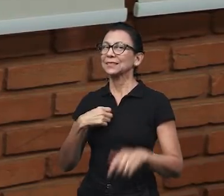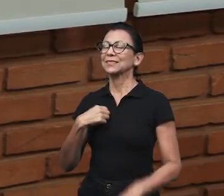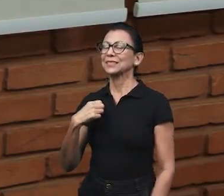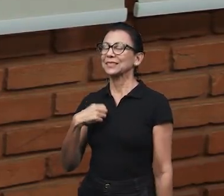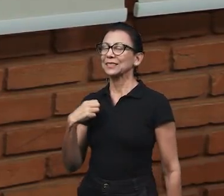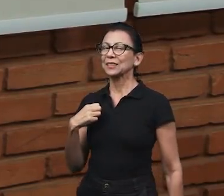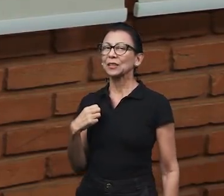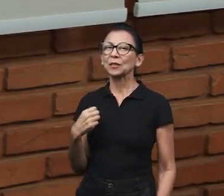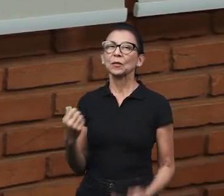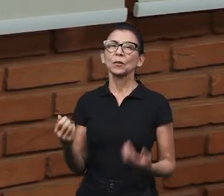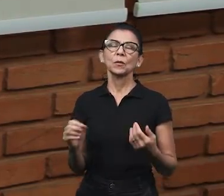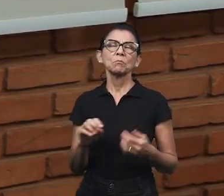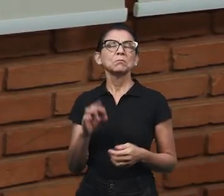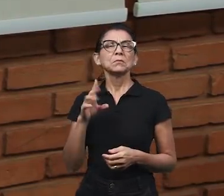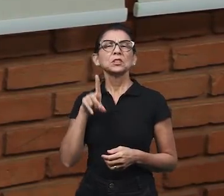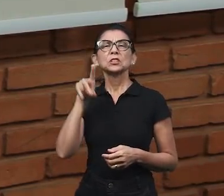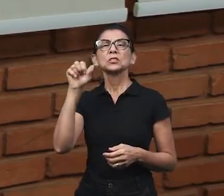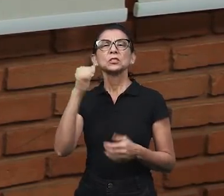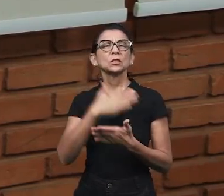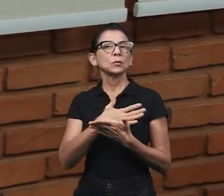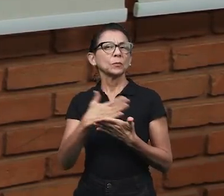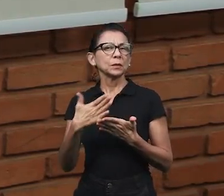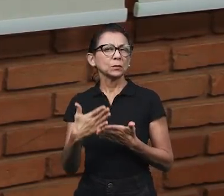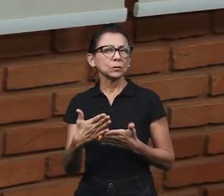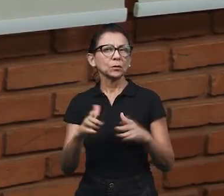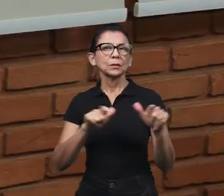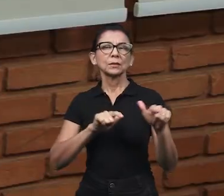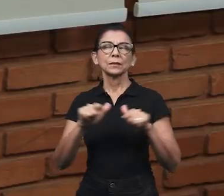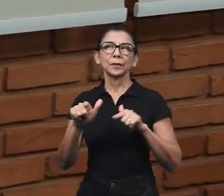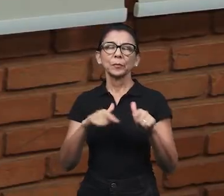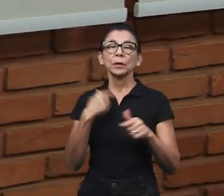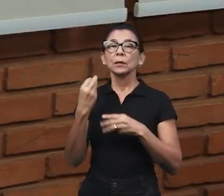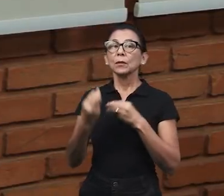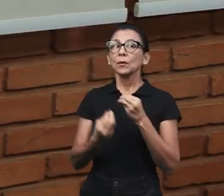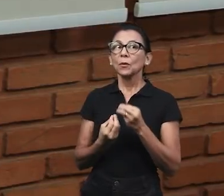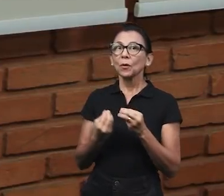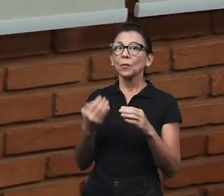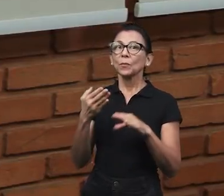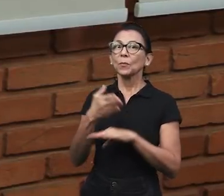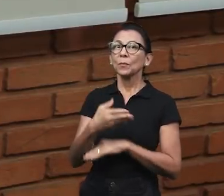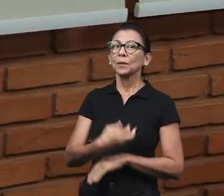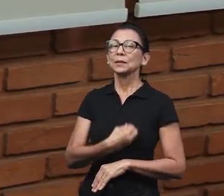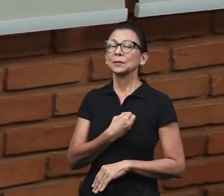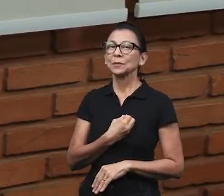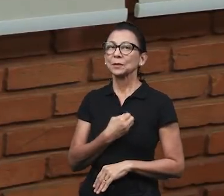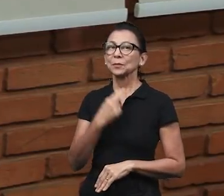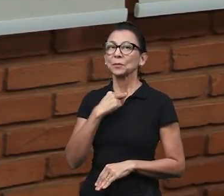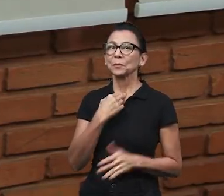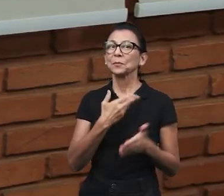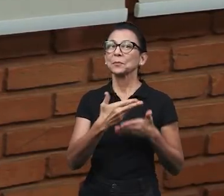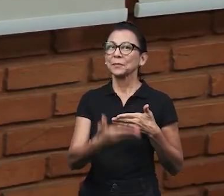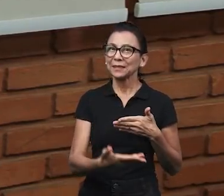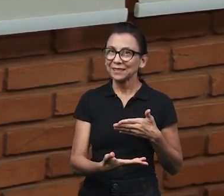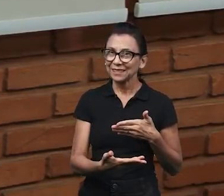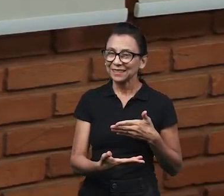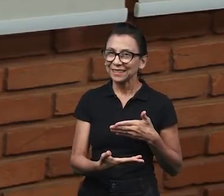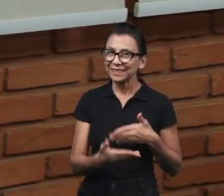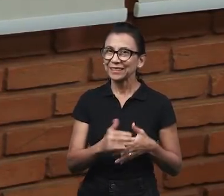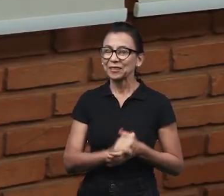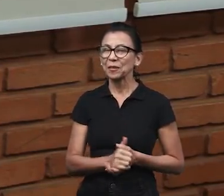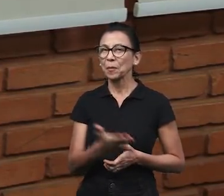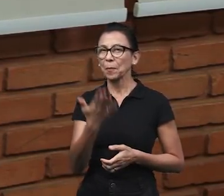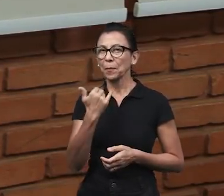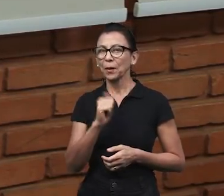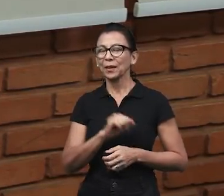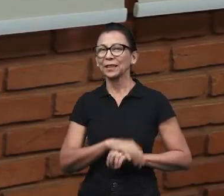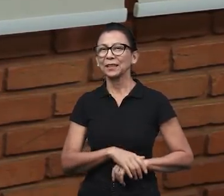sabendo quando começou o trabalho voluntário, como é que é feito, como se faz para participar. Olha só, você não pode perder. Então você fica agora com o